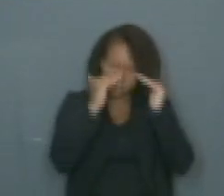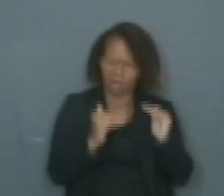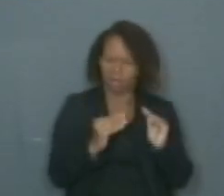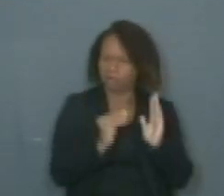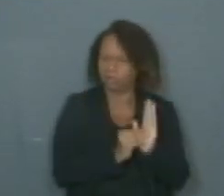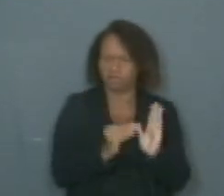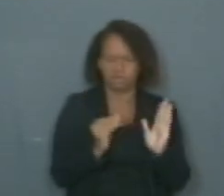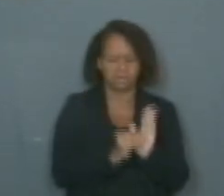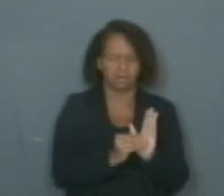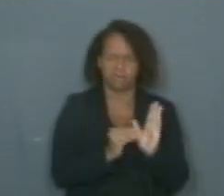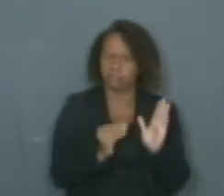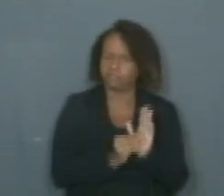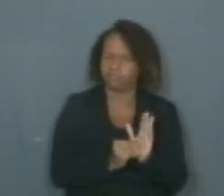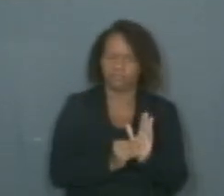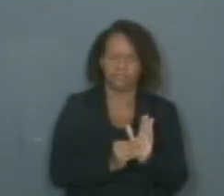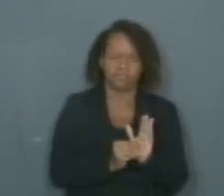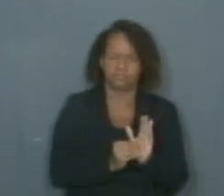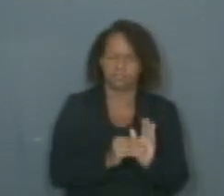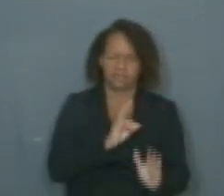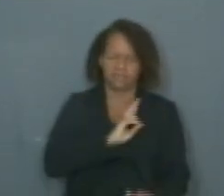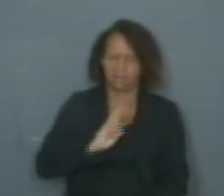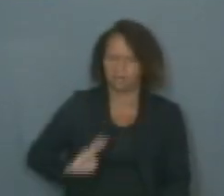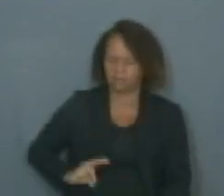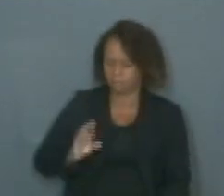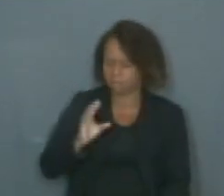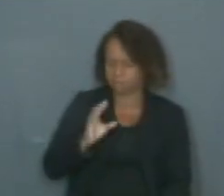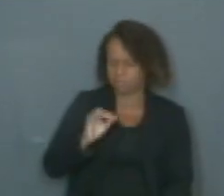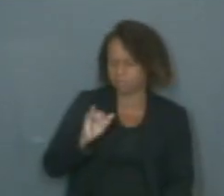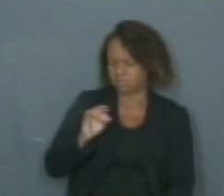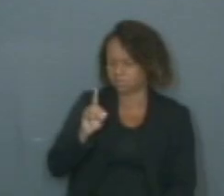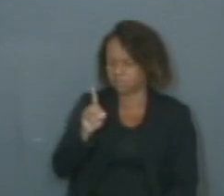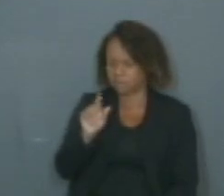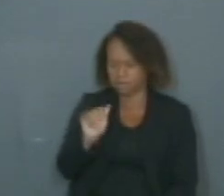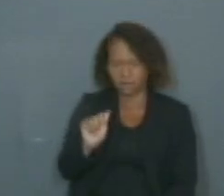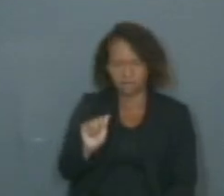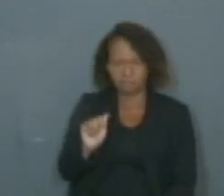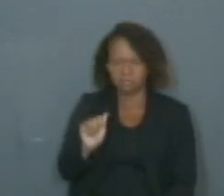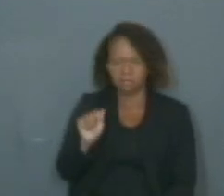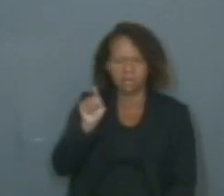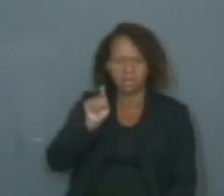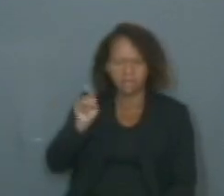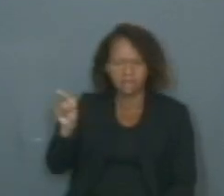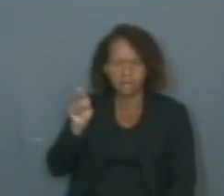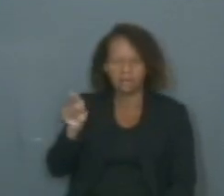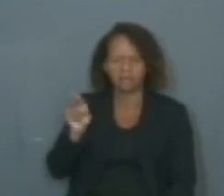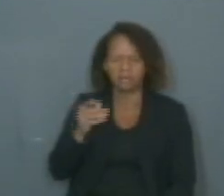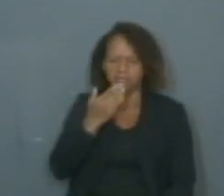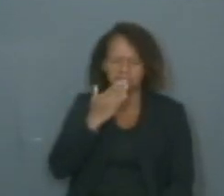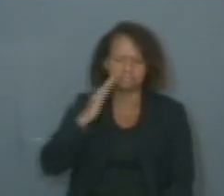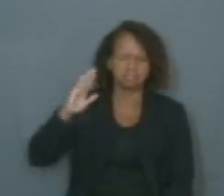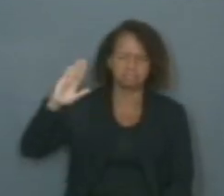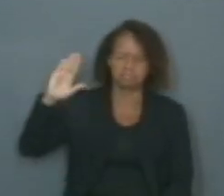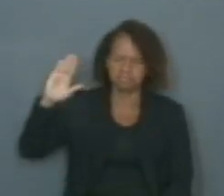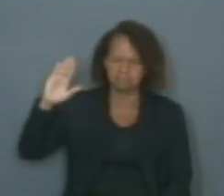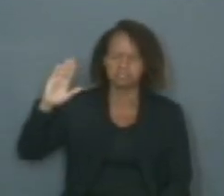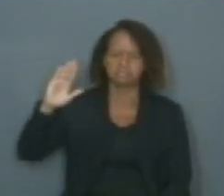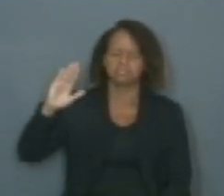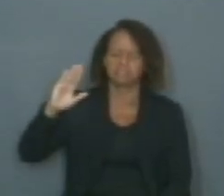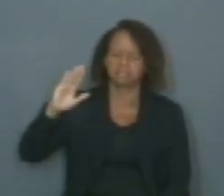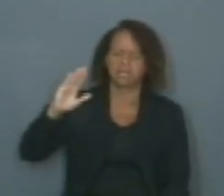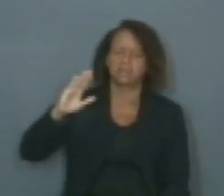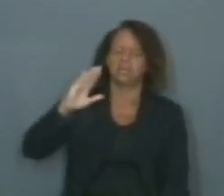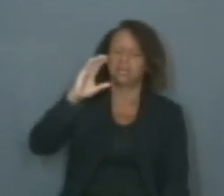desrespeitar a vereadora Cida Pedrosa, que ela se confessa